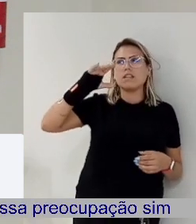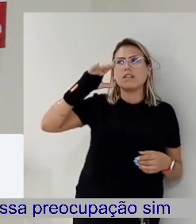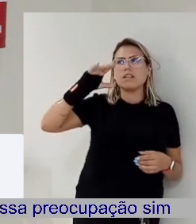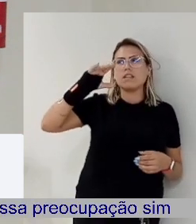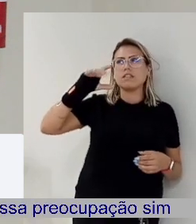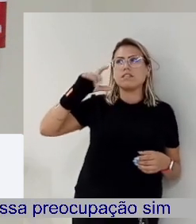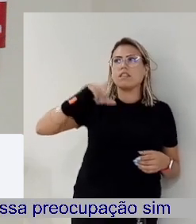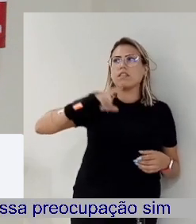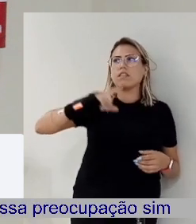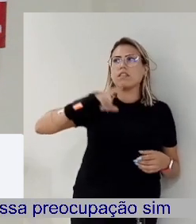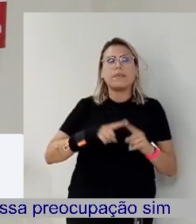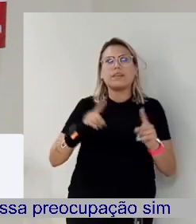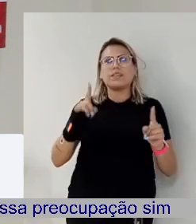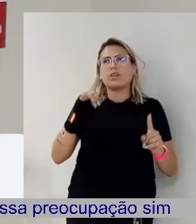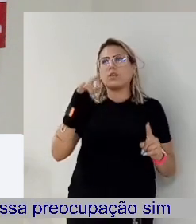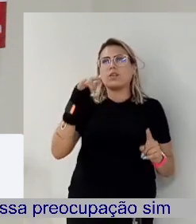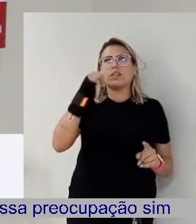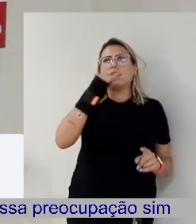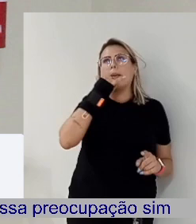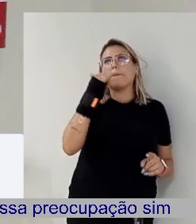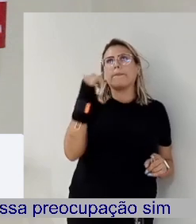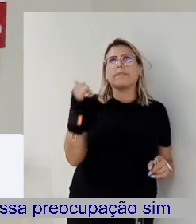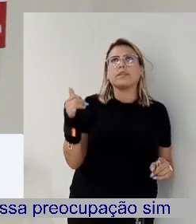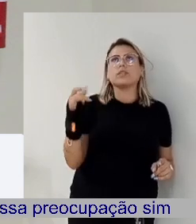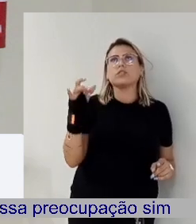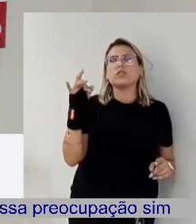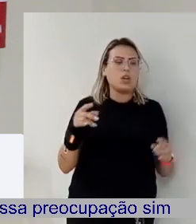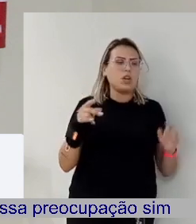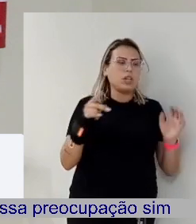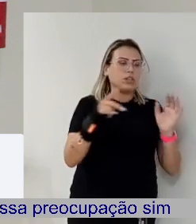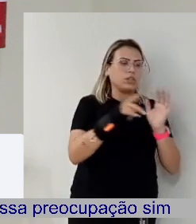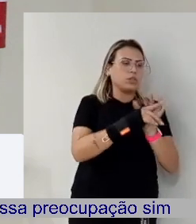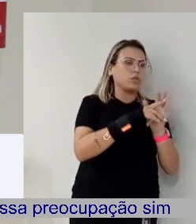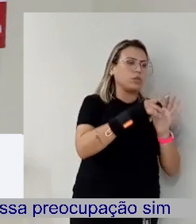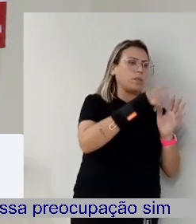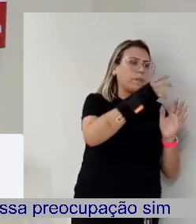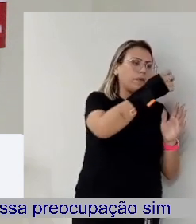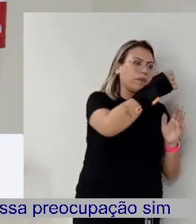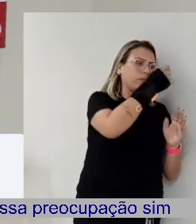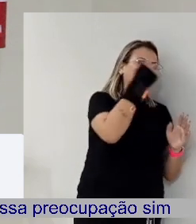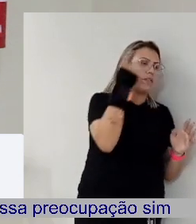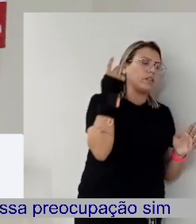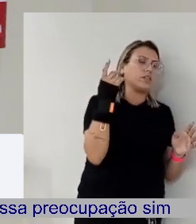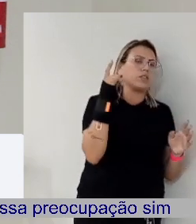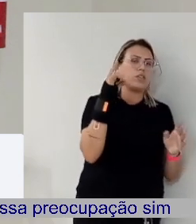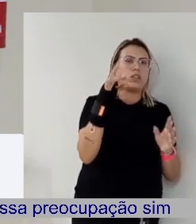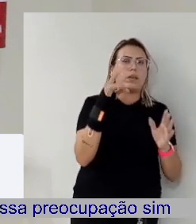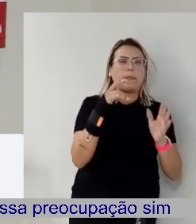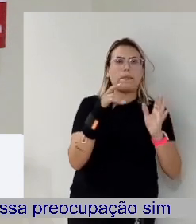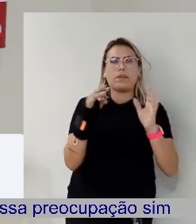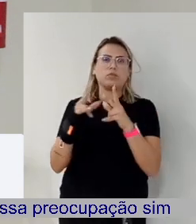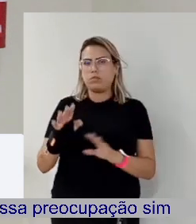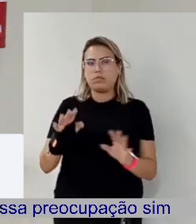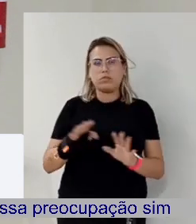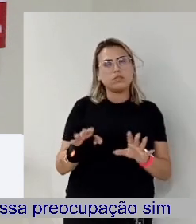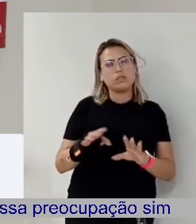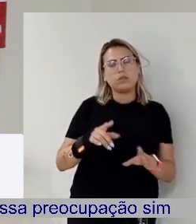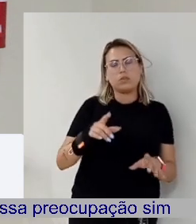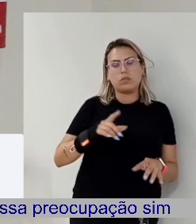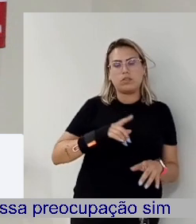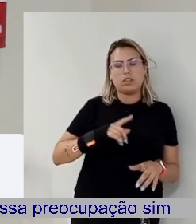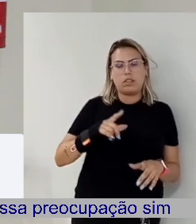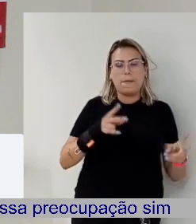mas assim que não depende só da do executivo não depende também praticamente só do estado Porque existe os